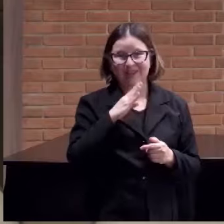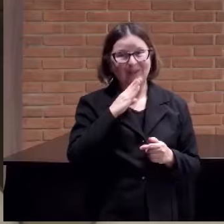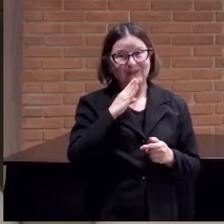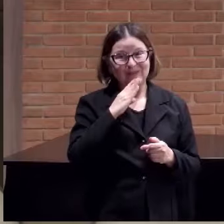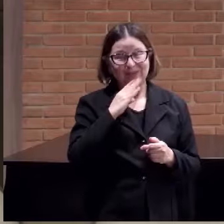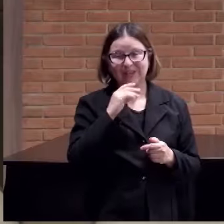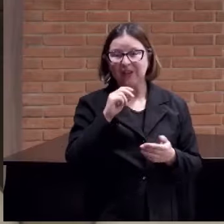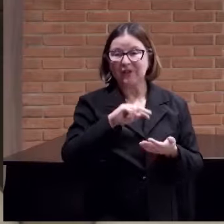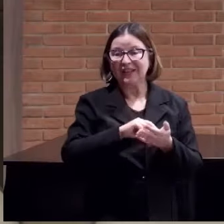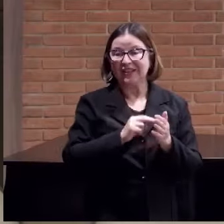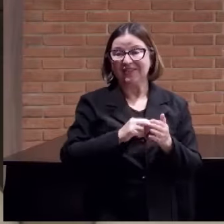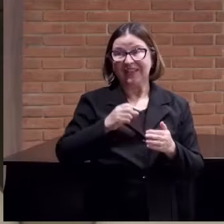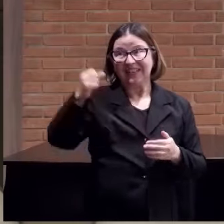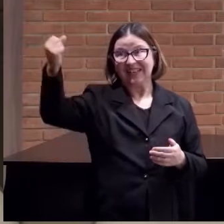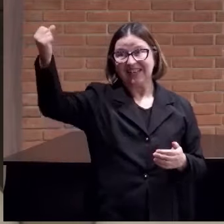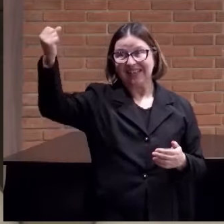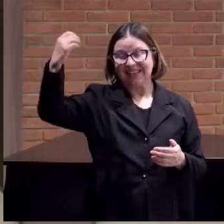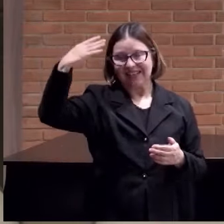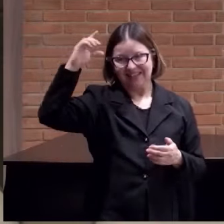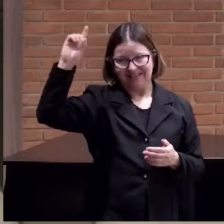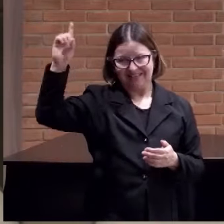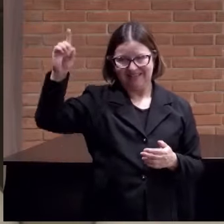graça.